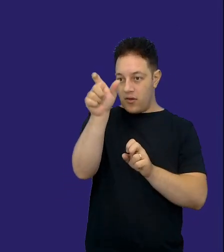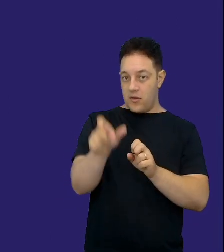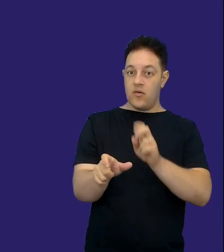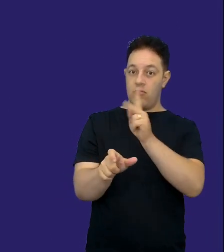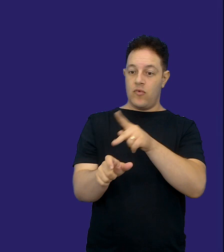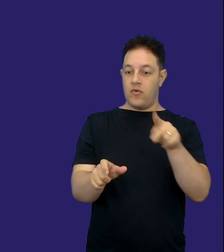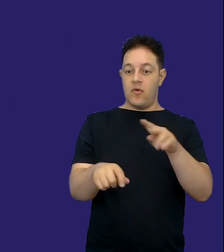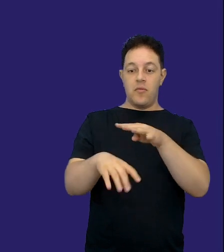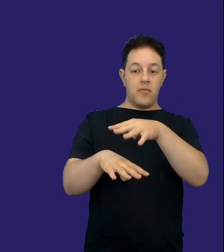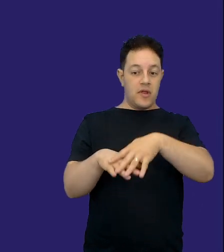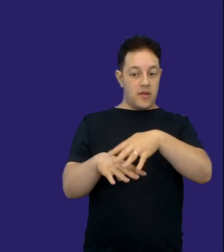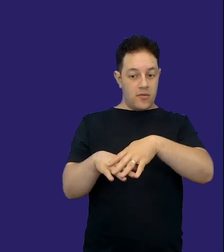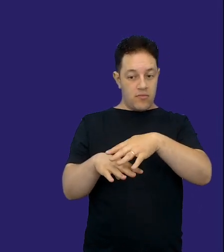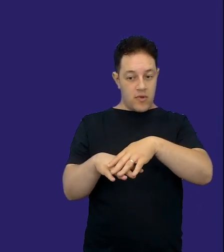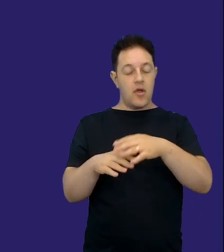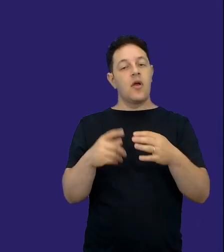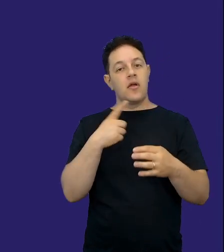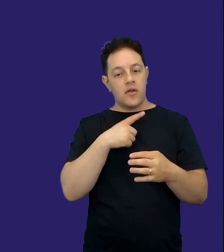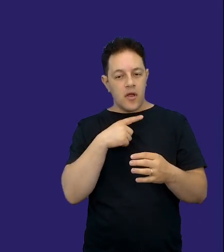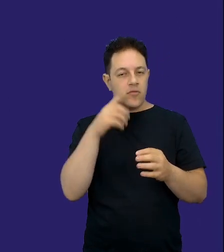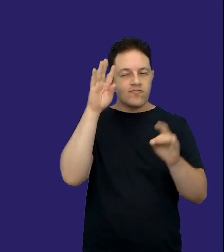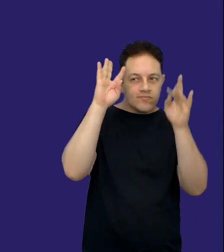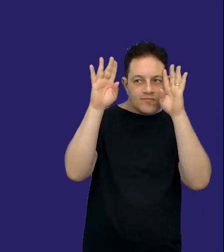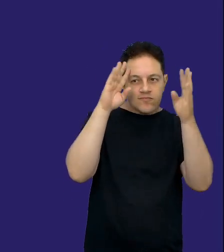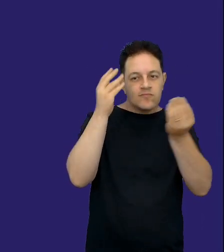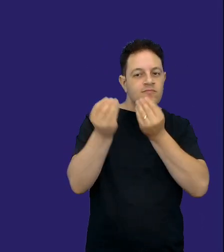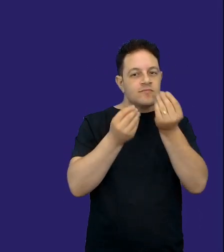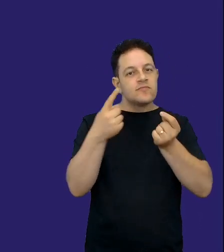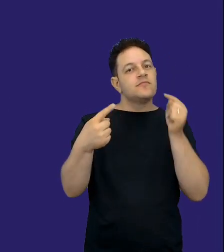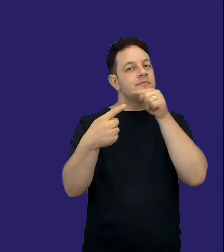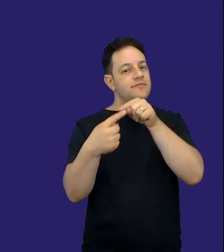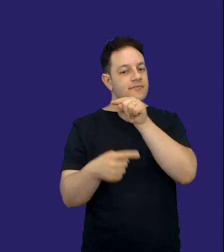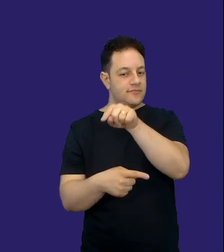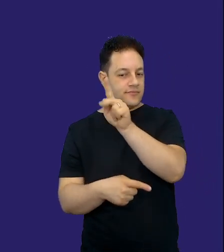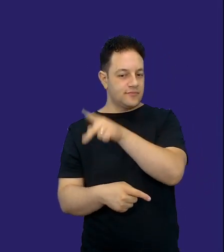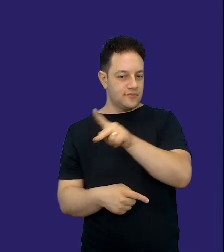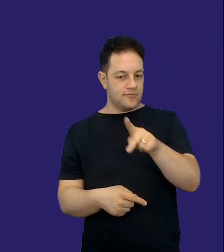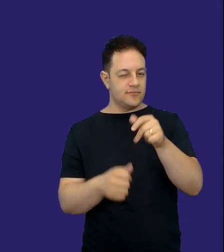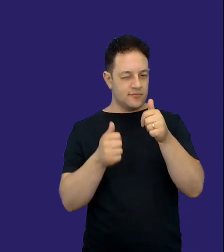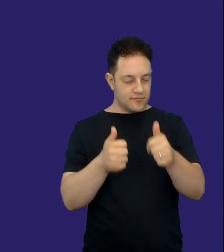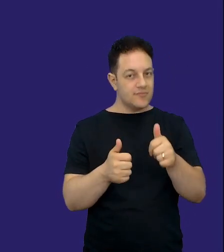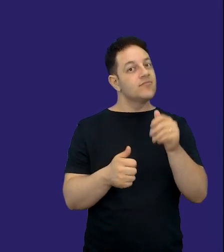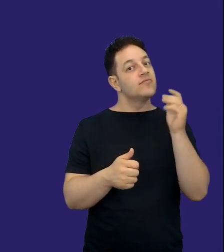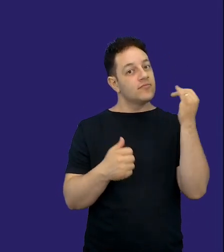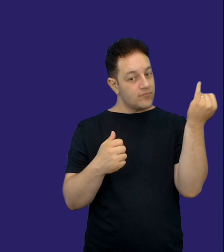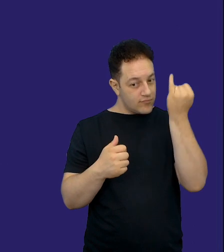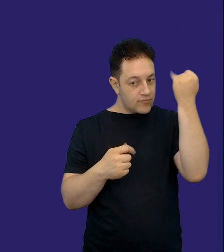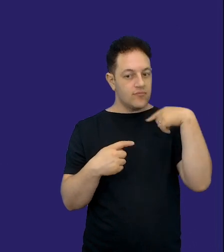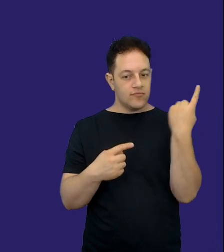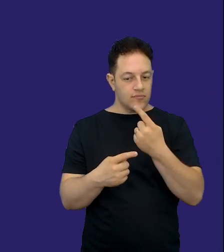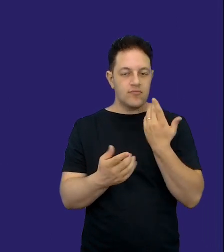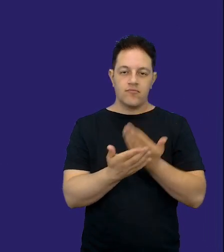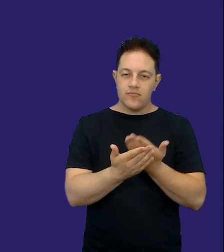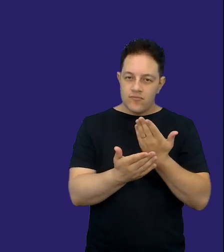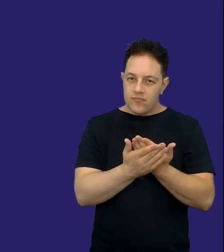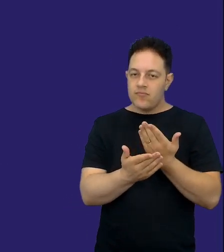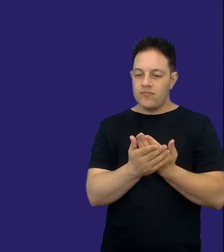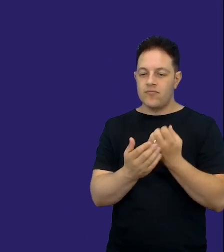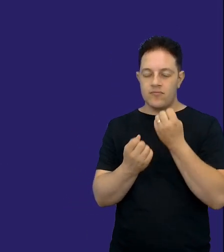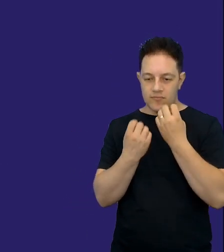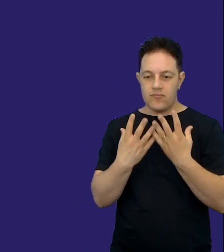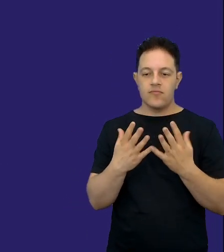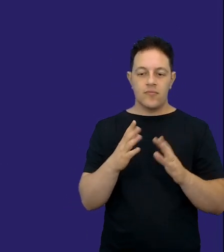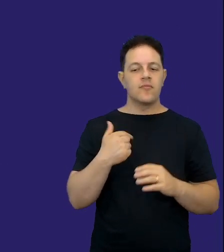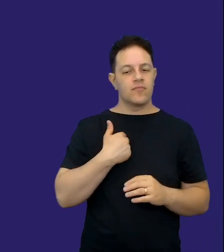gente está fazendo algumas reflexões sobre, né? Por isso que é bacana a gente poder estudar, né? Eu